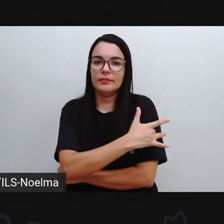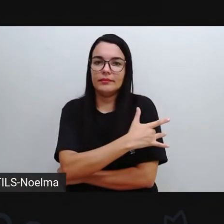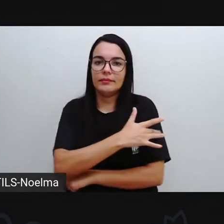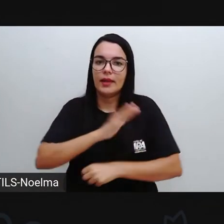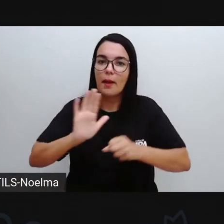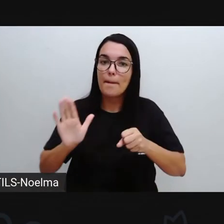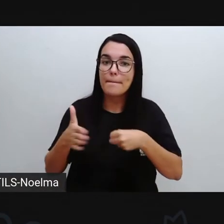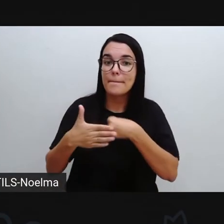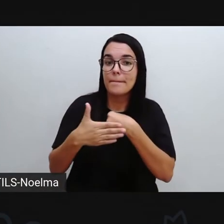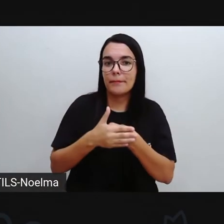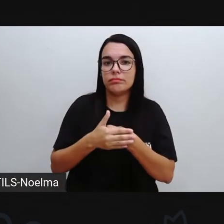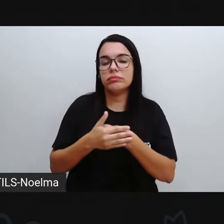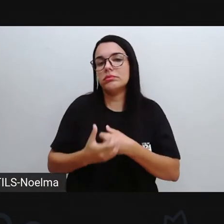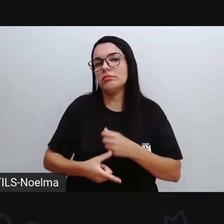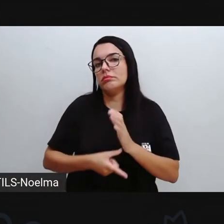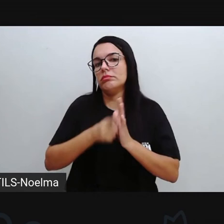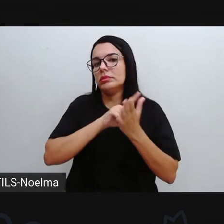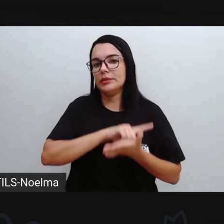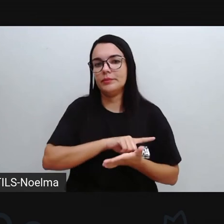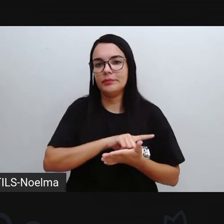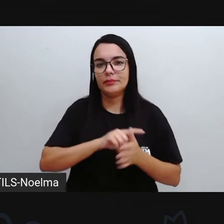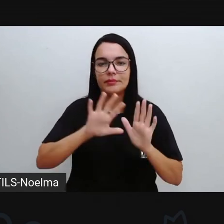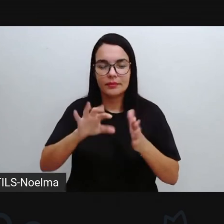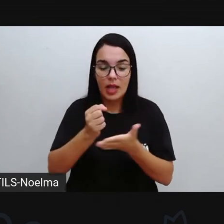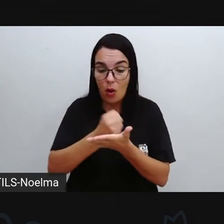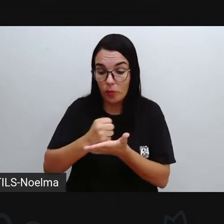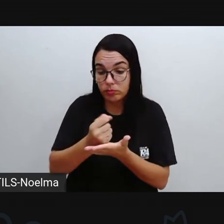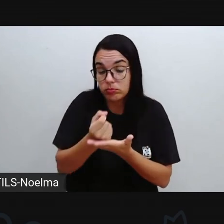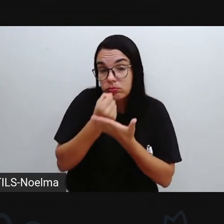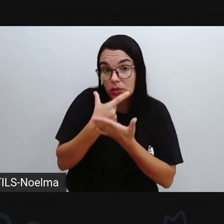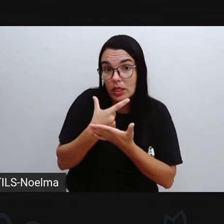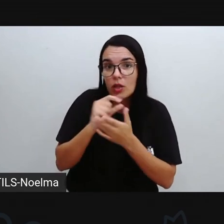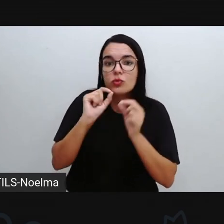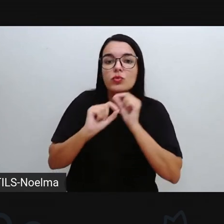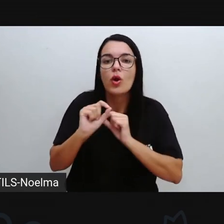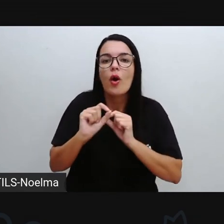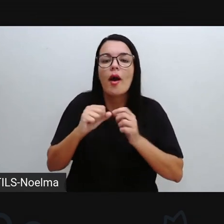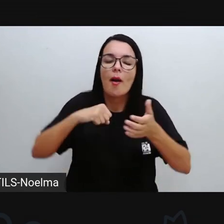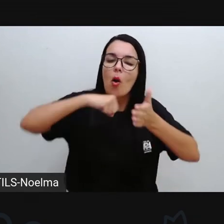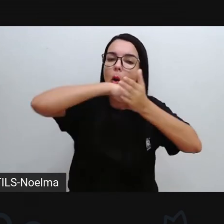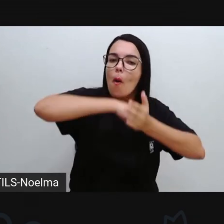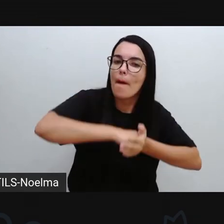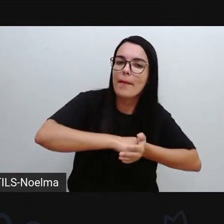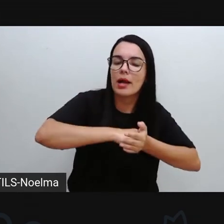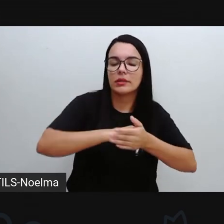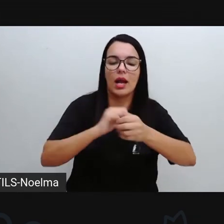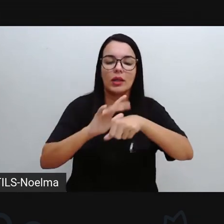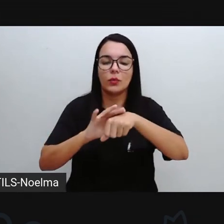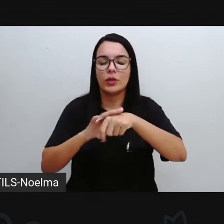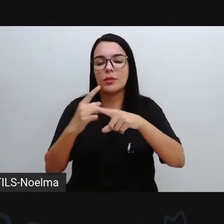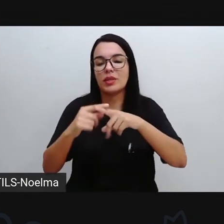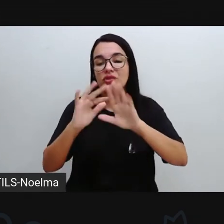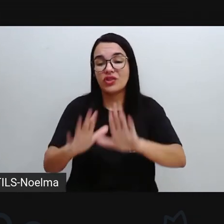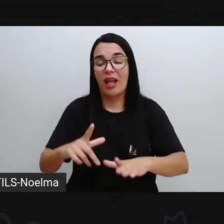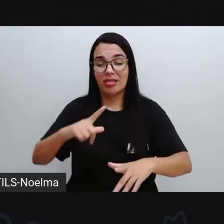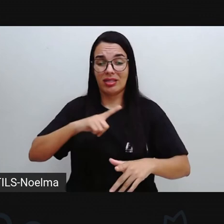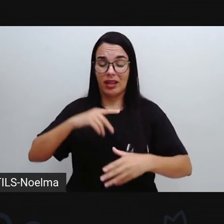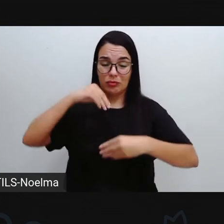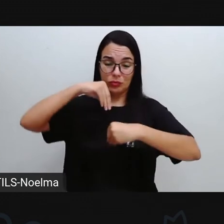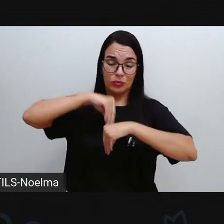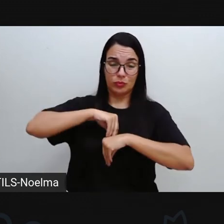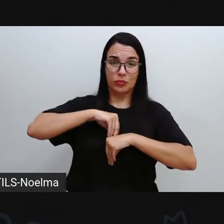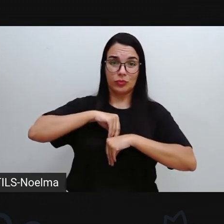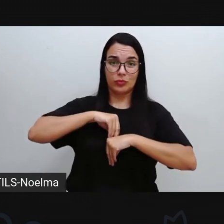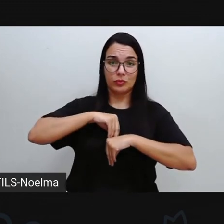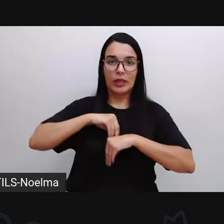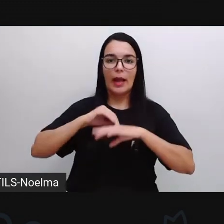prevenção, certo? O antibiótico é uma forma de combate à doença que já está instalada ali na pessoa. O